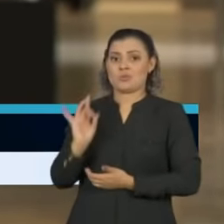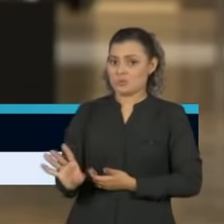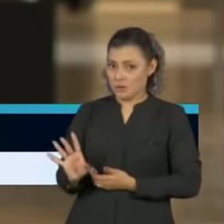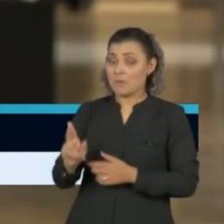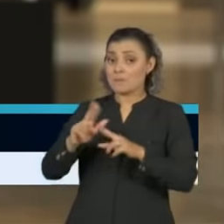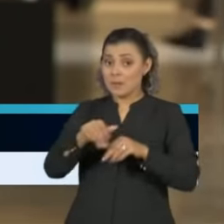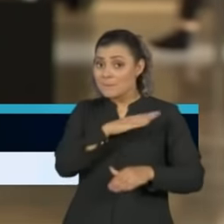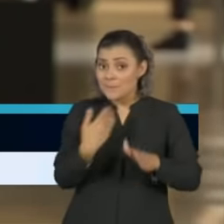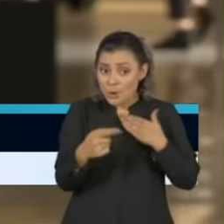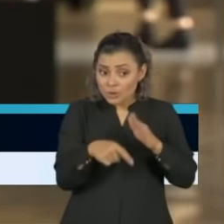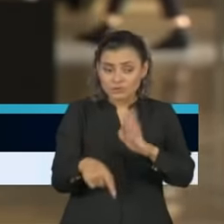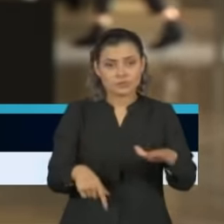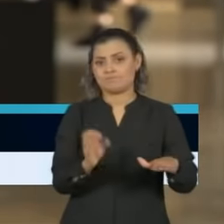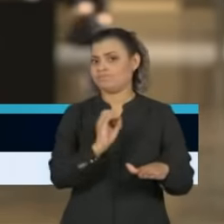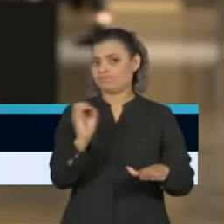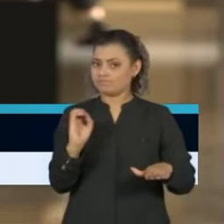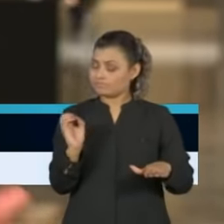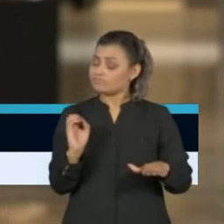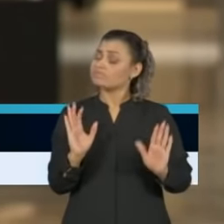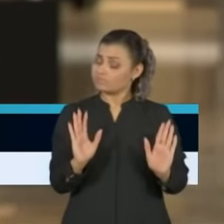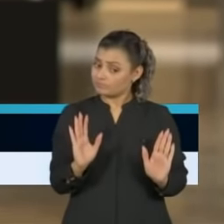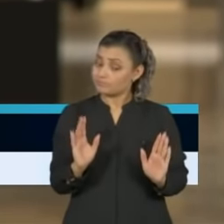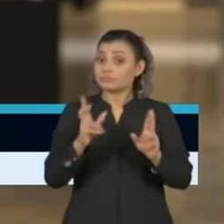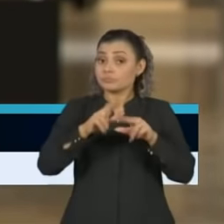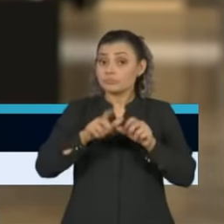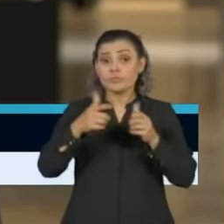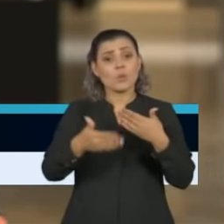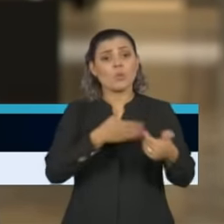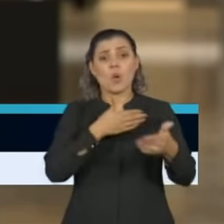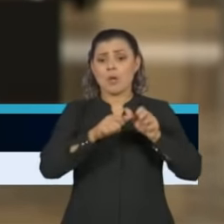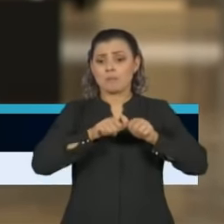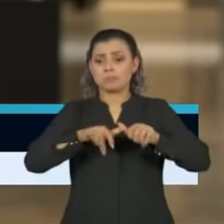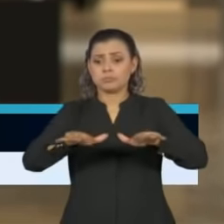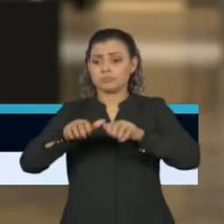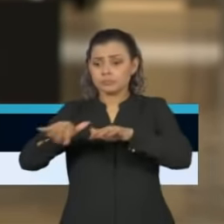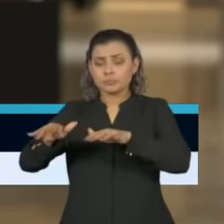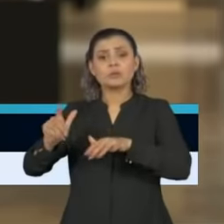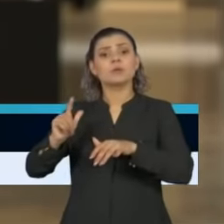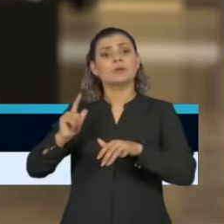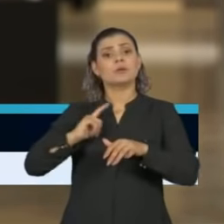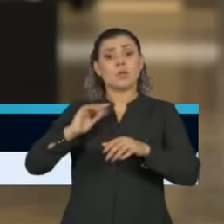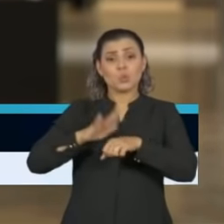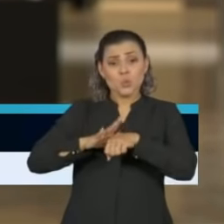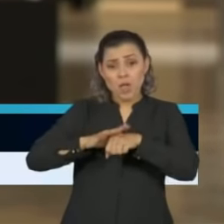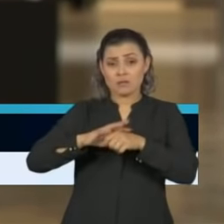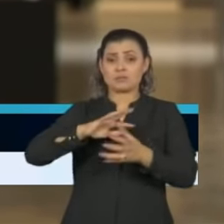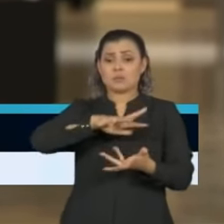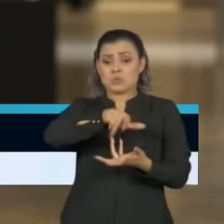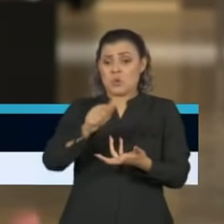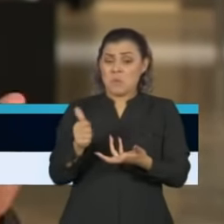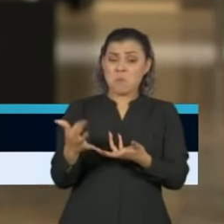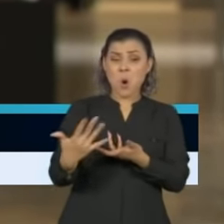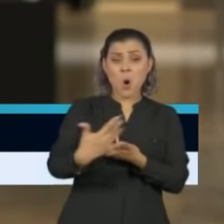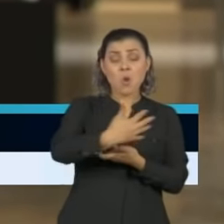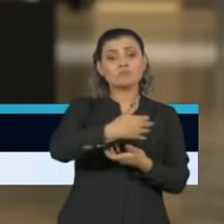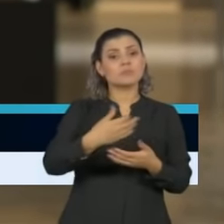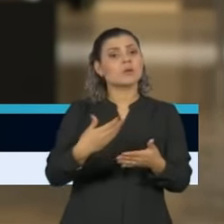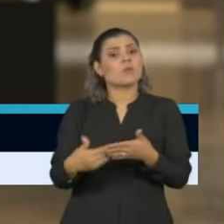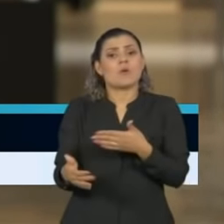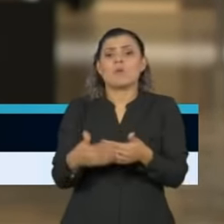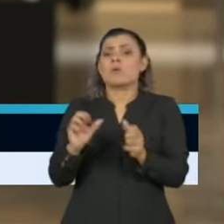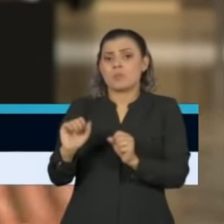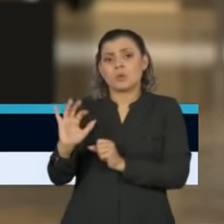de mortes de criança, entendendo que em qualquer epidemia você tem a possibilidade, qualquer um pode ter uma doença. Precisamos saber se essas